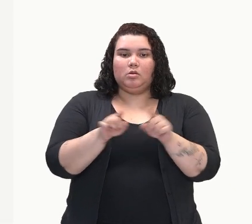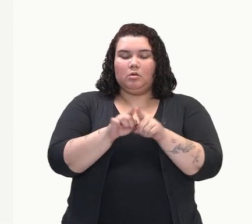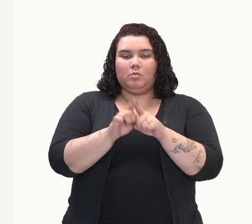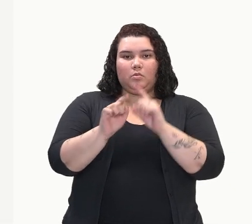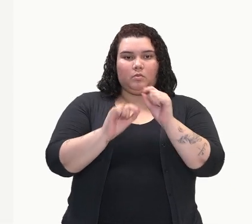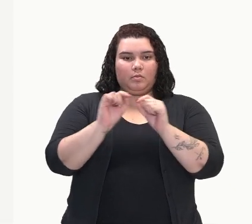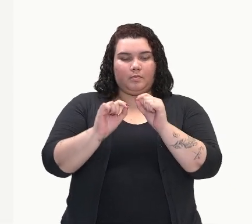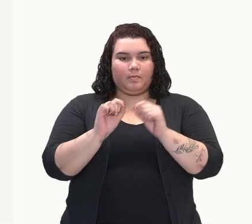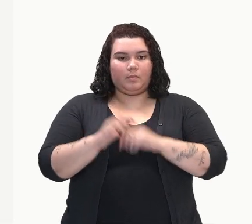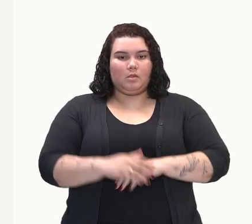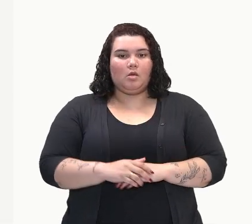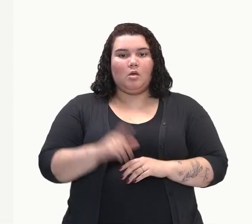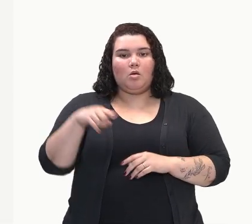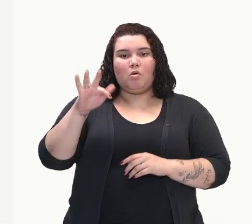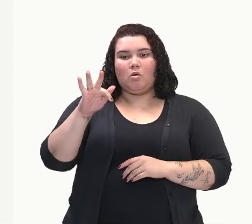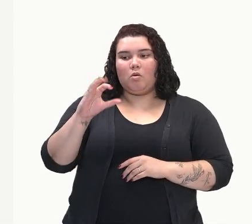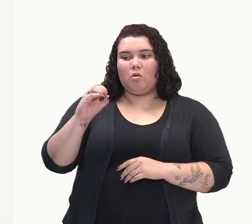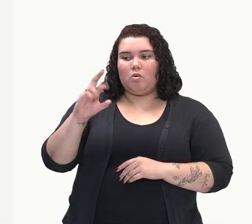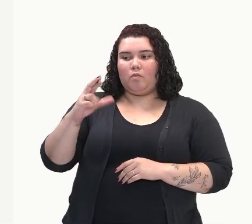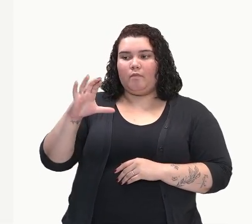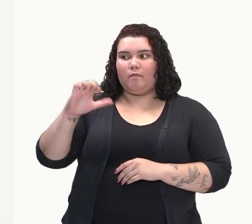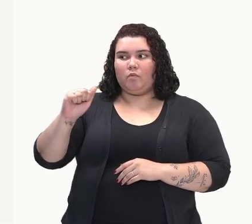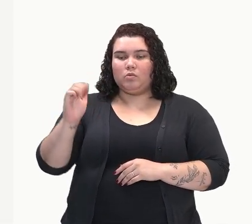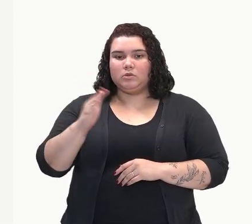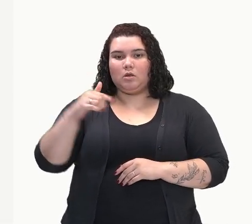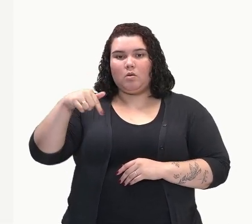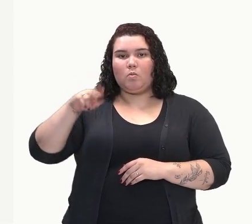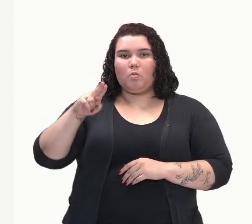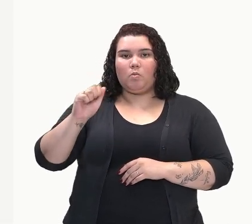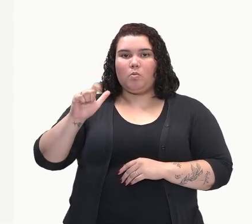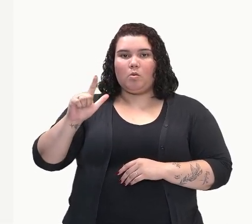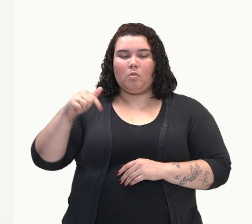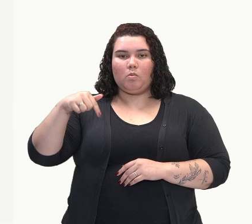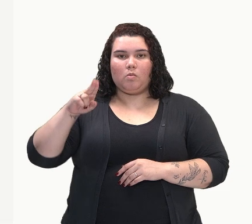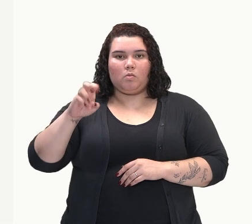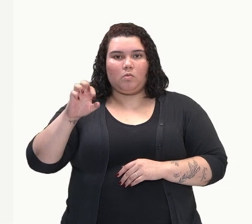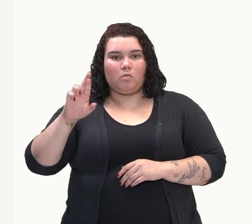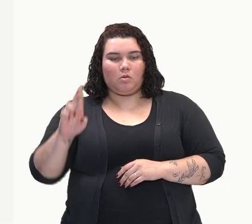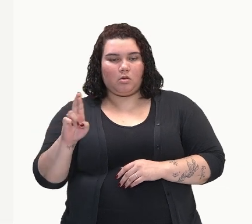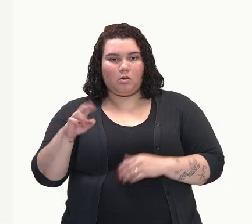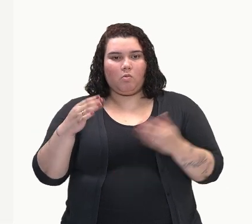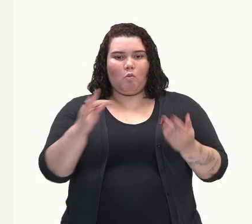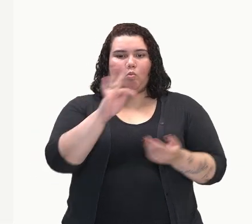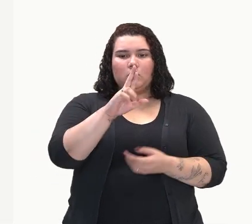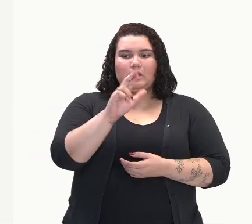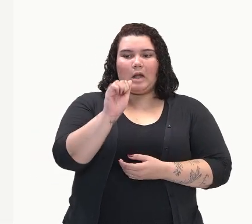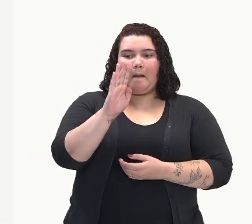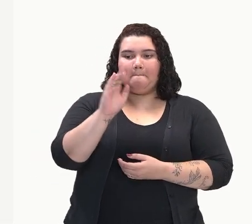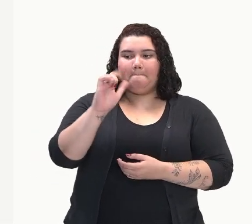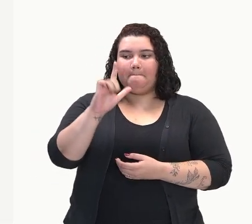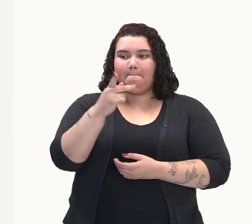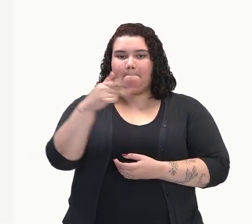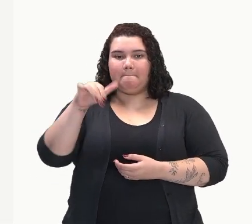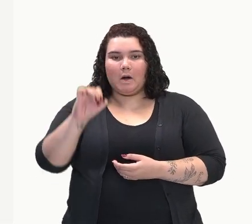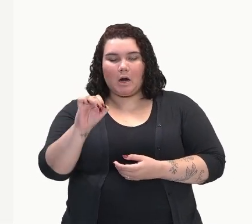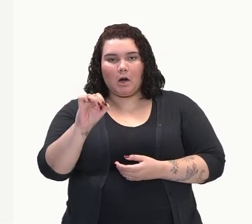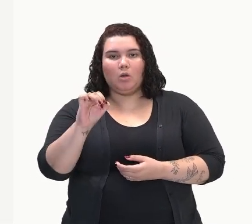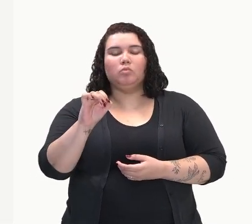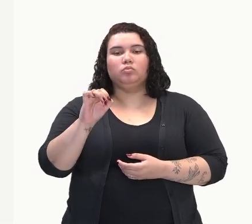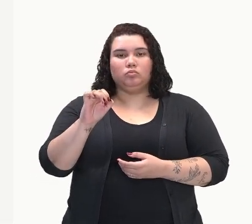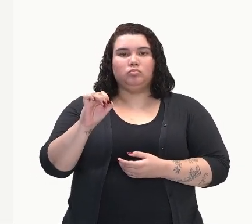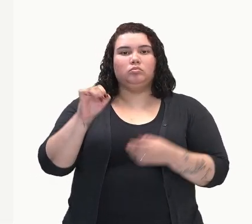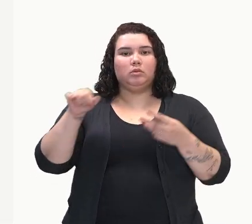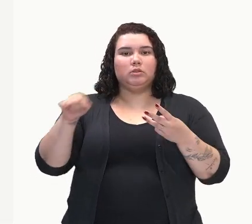que é exatamente o trabalho de uma força qualquer. Vamos falar do trabalho de uma força, pessoal. Pessoal, olha,